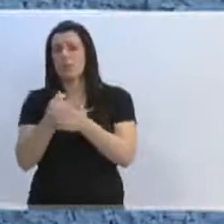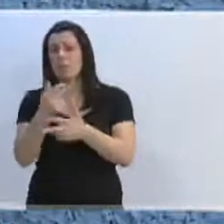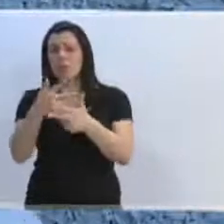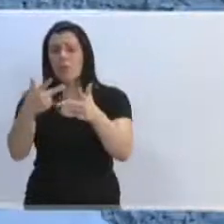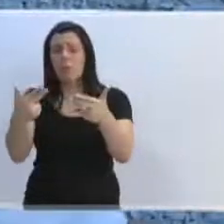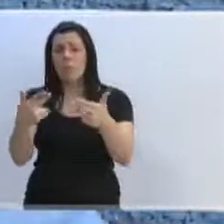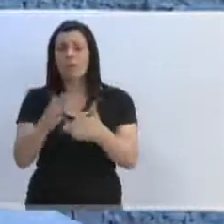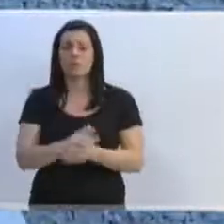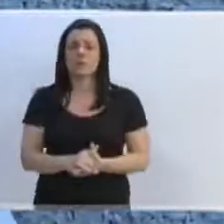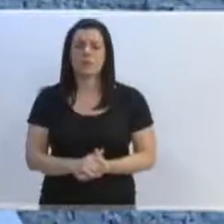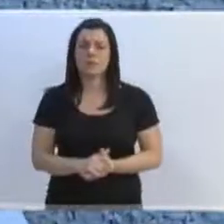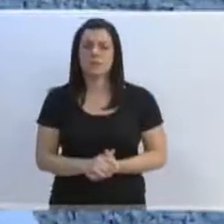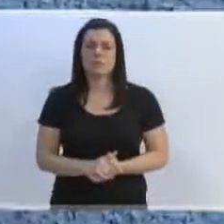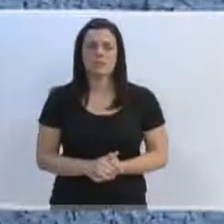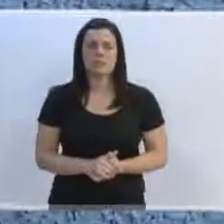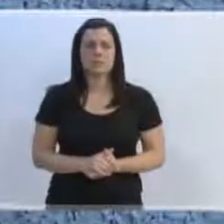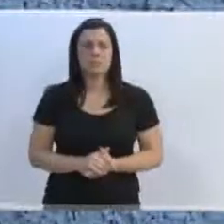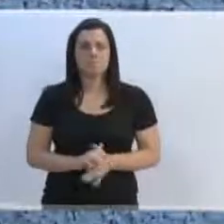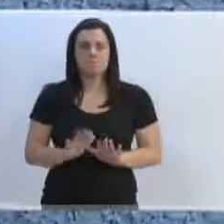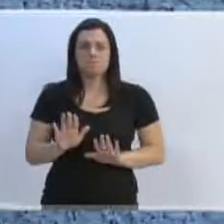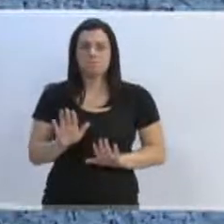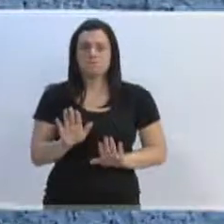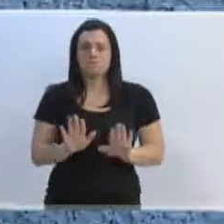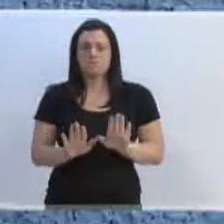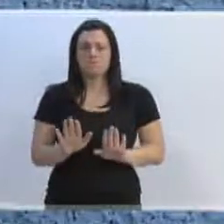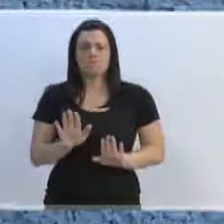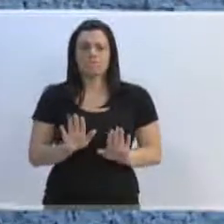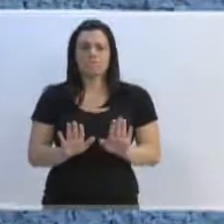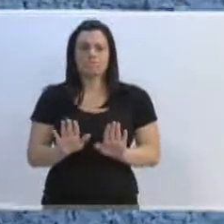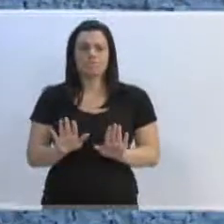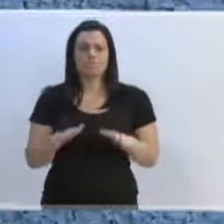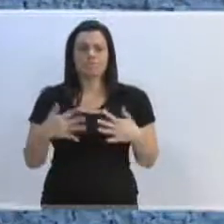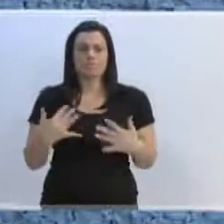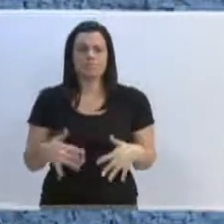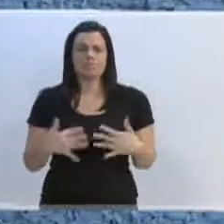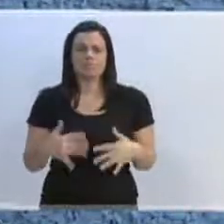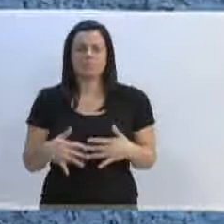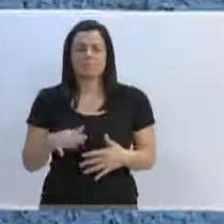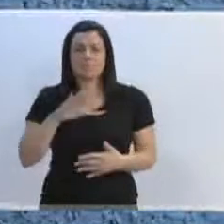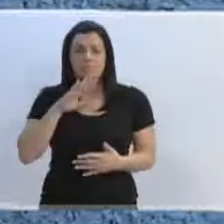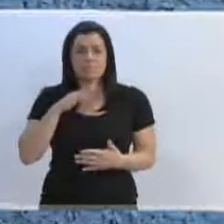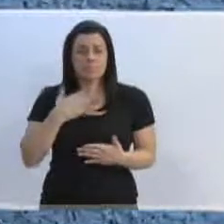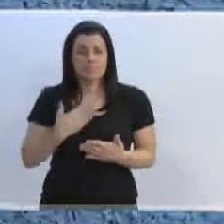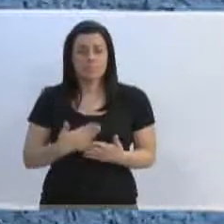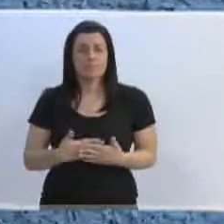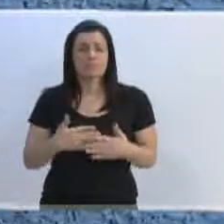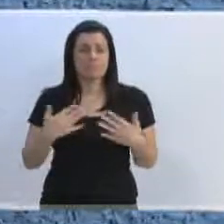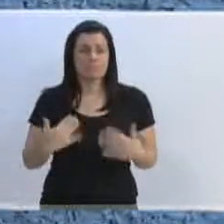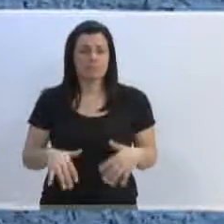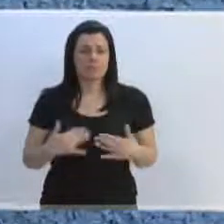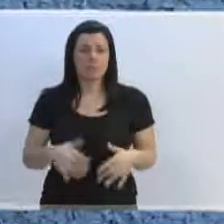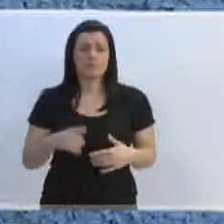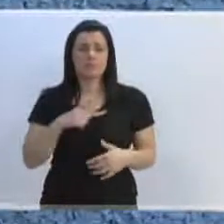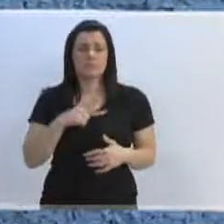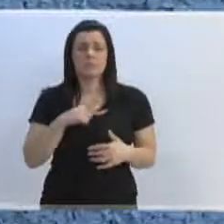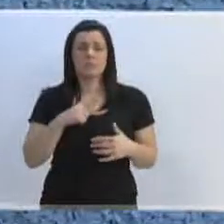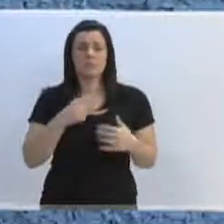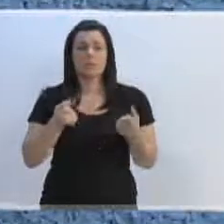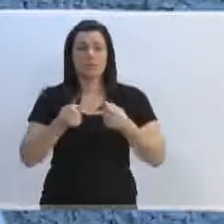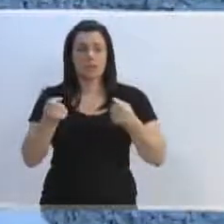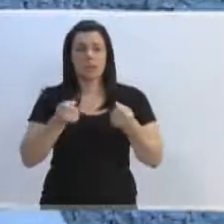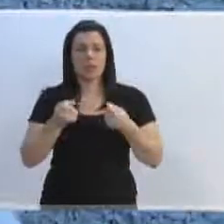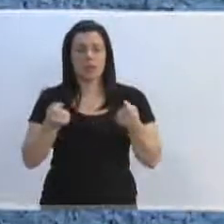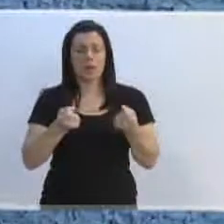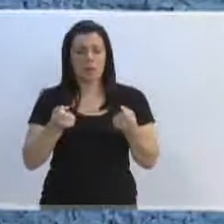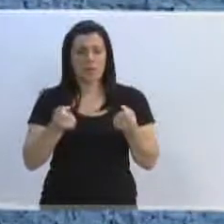e a gente se vê assim um pouco assim, assustado quando a gente vem na rua, vem os carros e a gente não sabe para onde ir